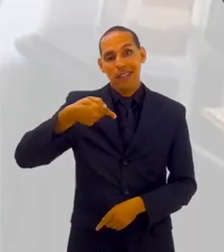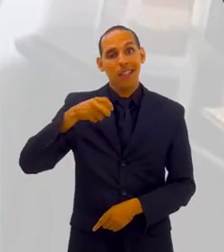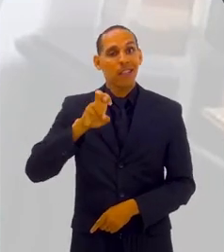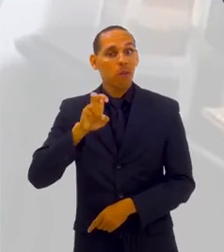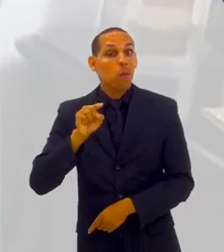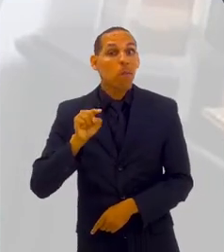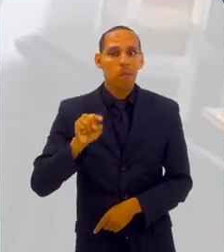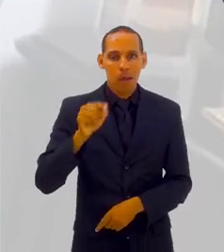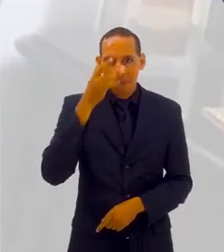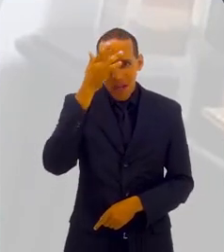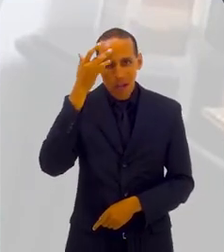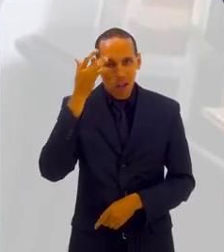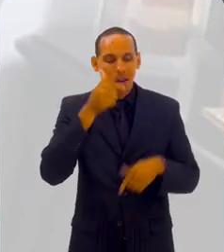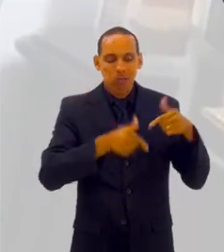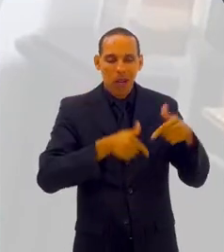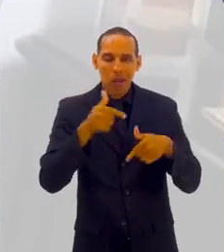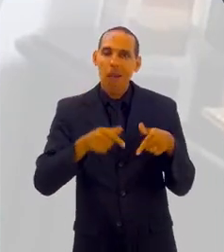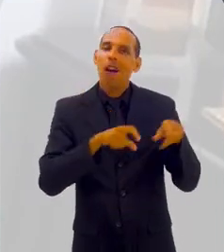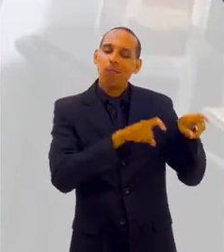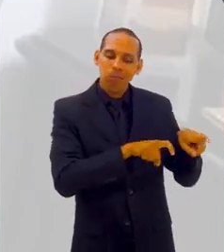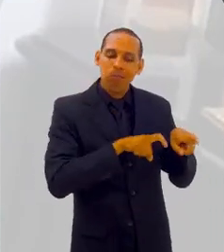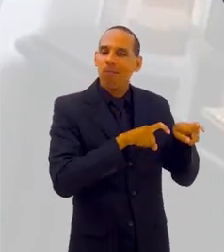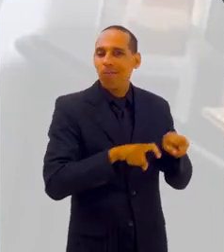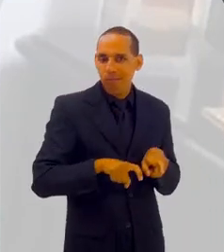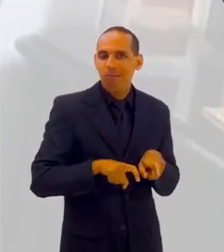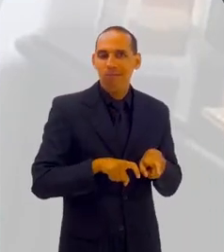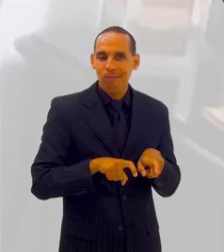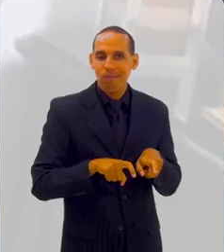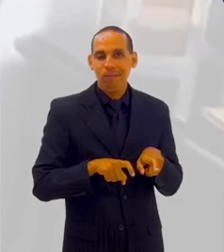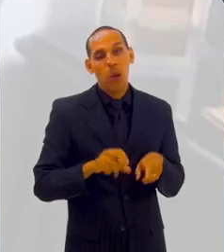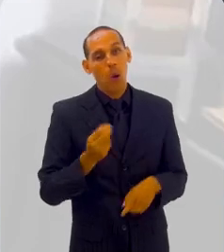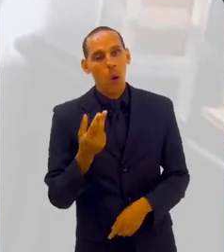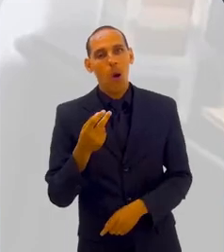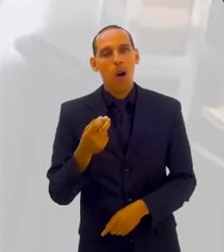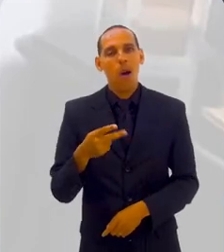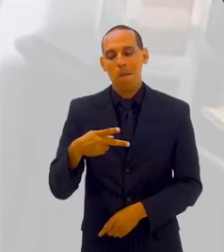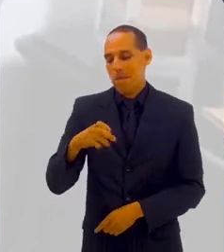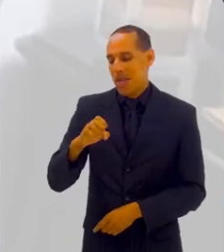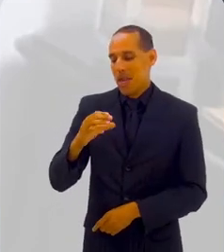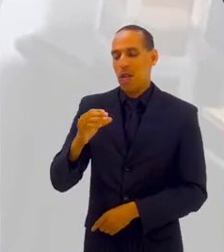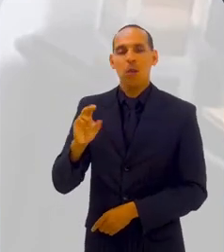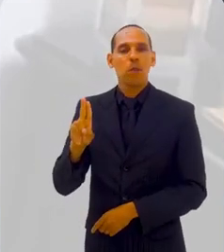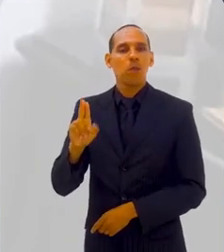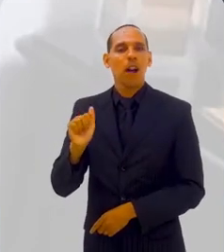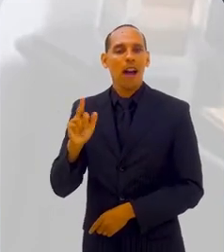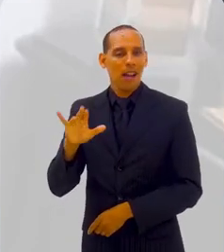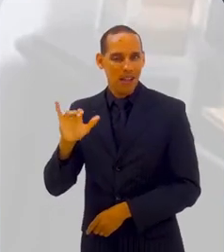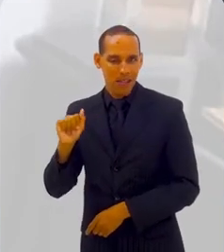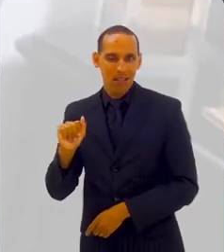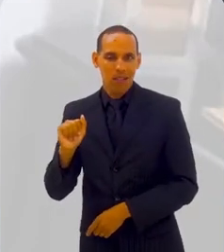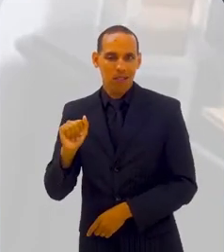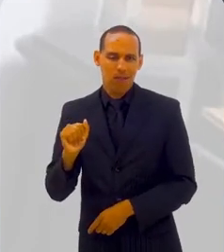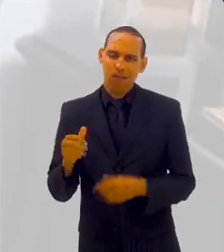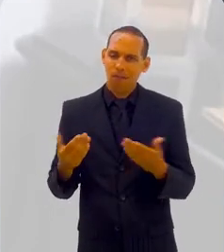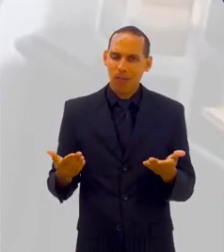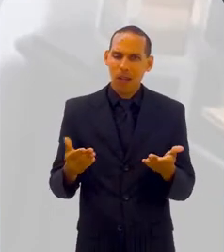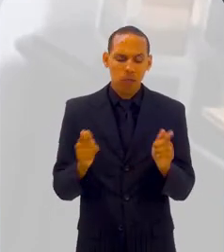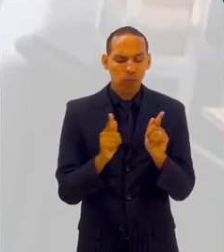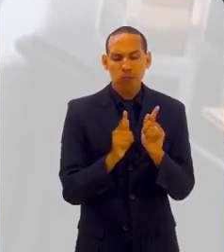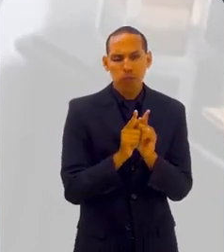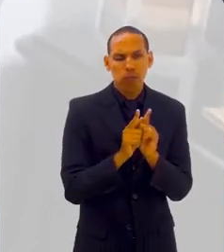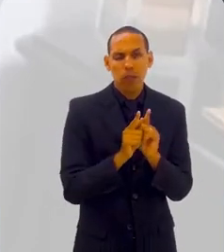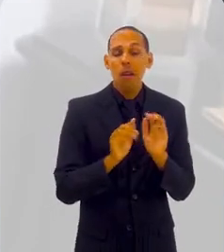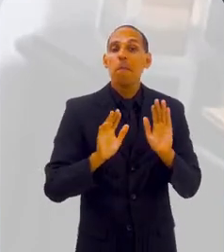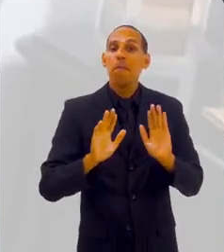mil pessoas ocupadas com essa agricultura, certo? Agricultura, pecuária. Você tem, quer dizer, pode ser